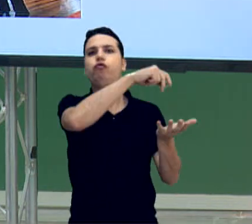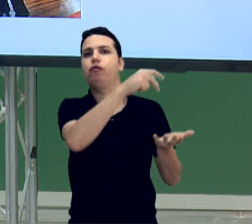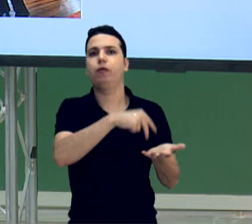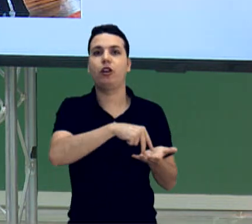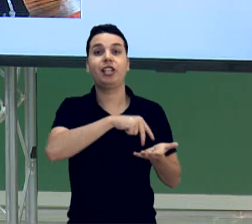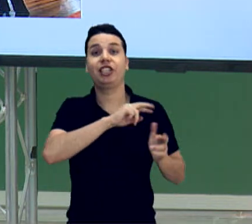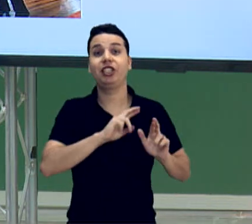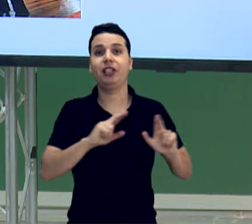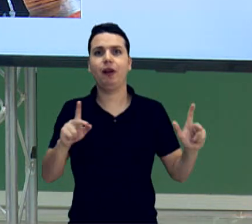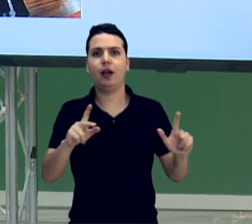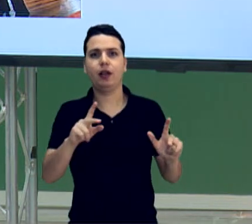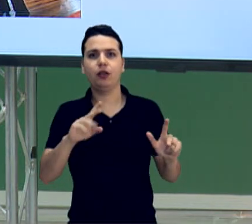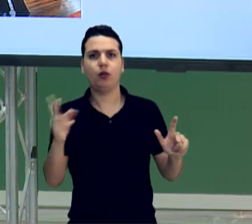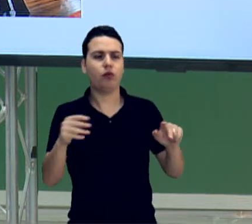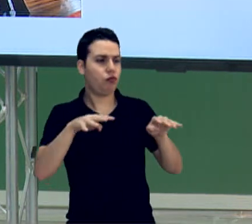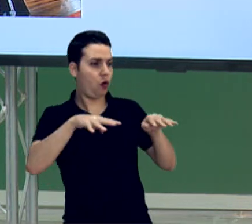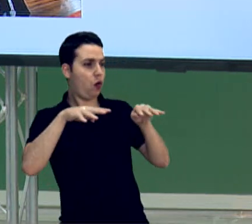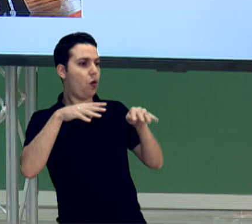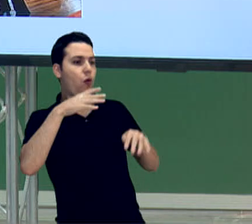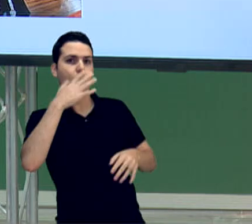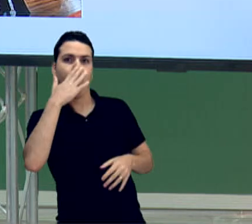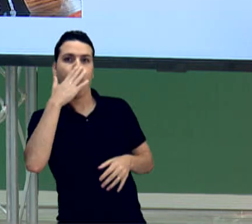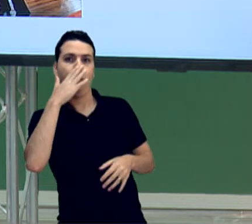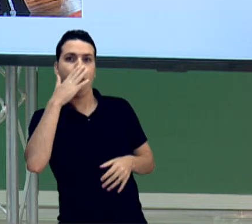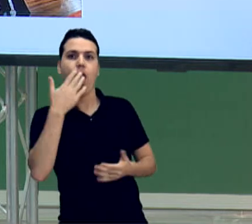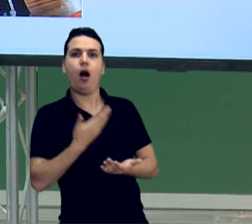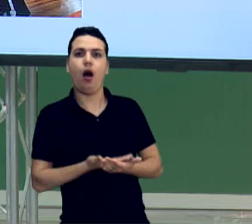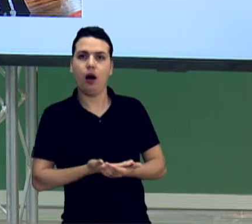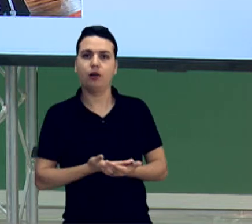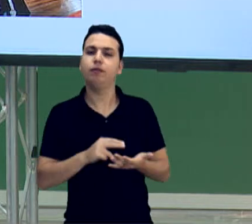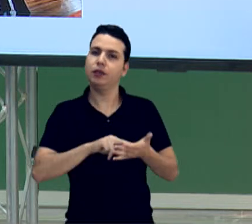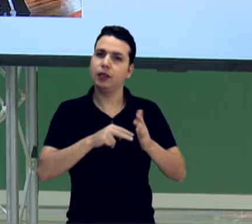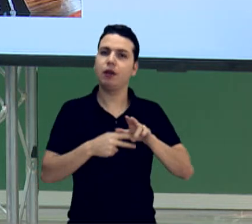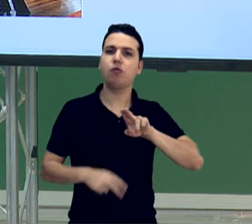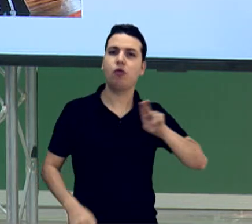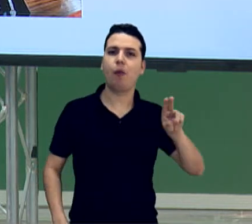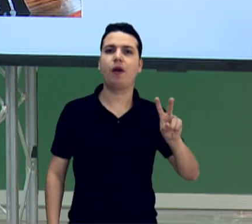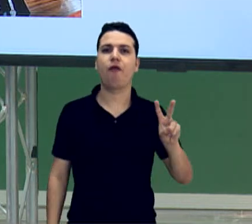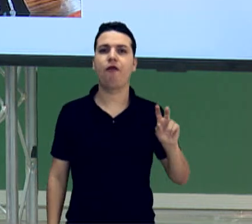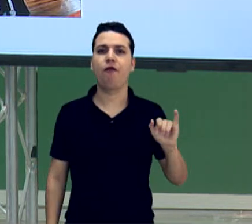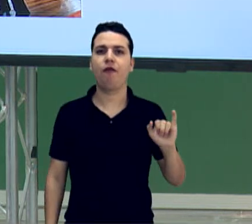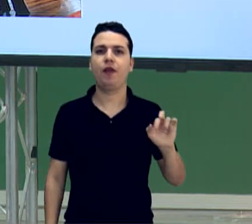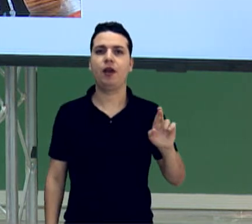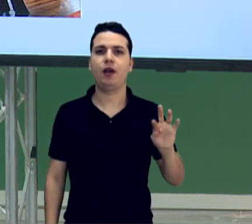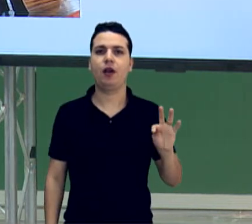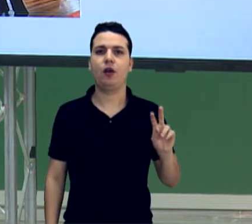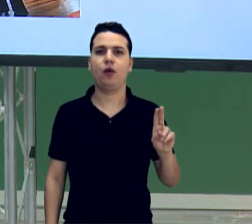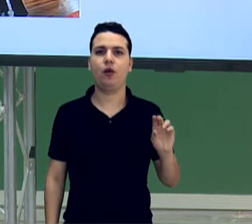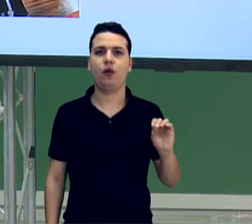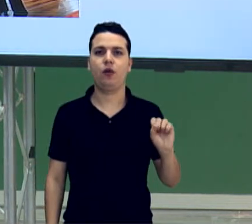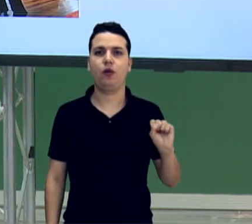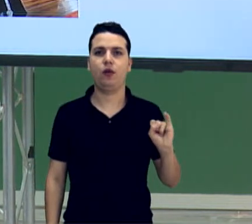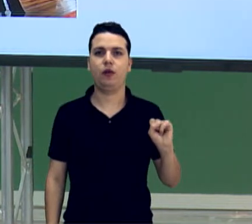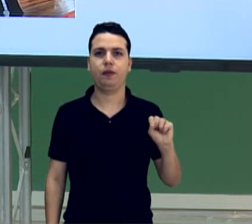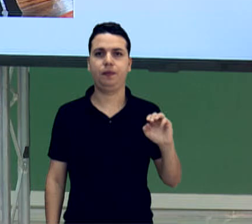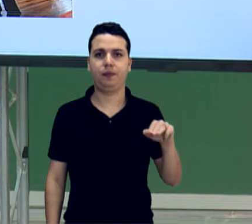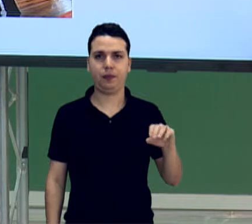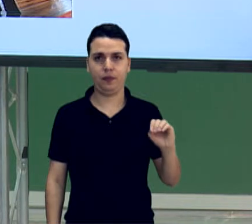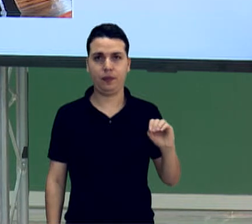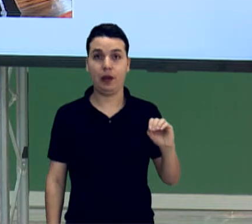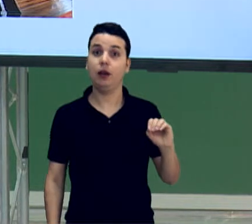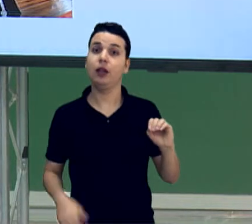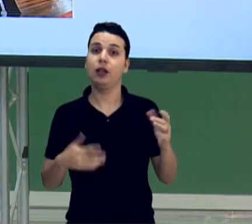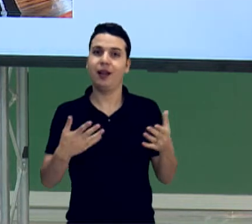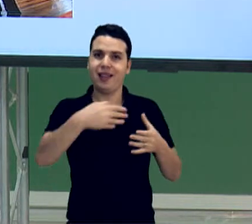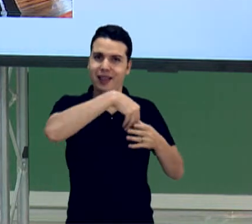então a gente chama de virtuosismo. Então, essa música do vaneirão, ela faz muito isso. Às vezes ela começa